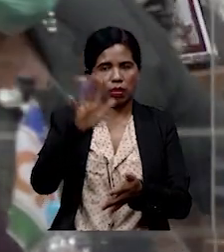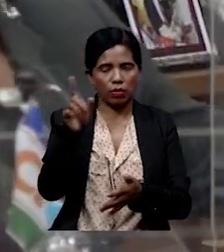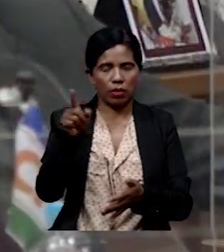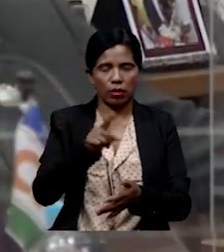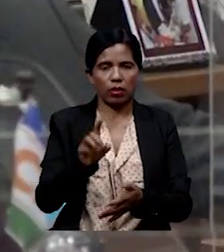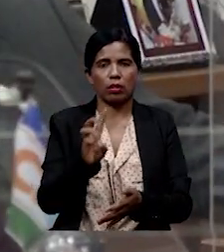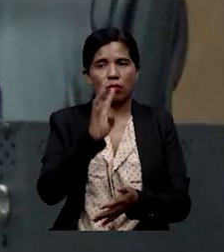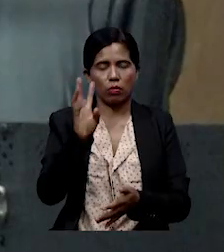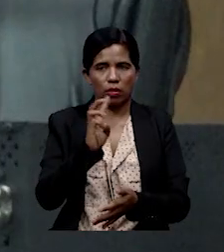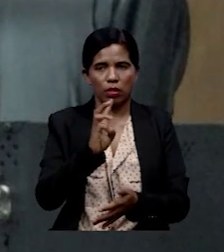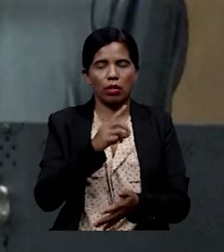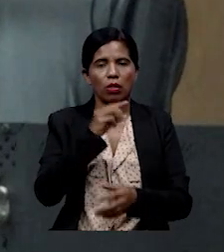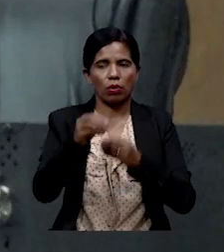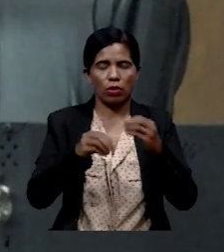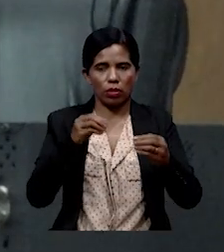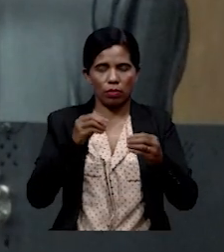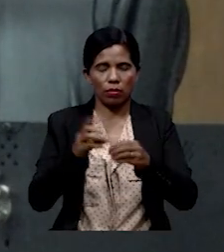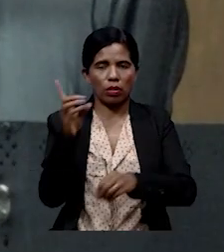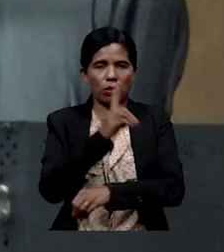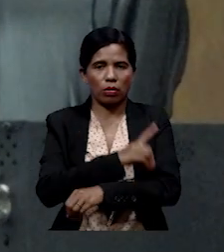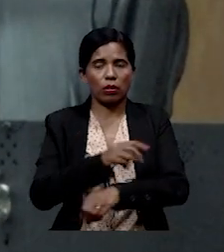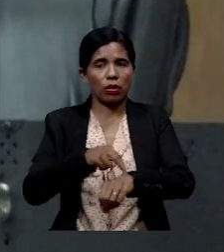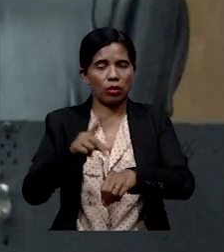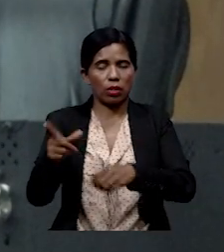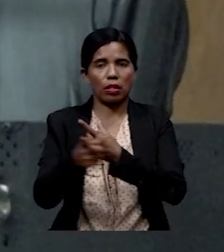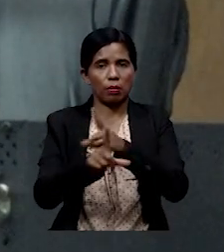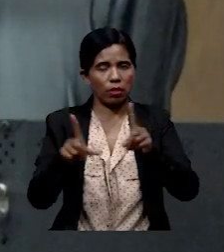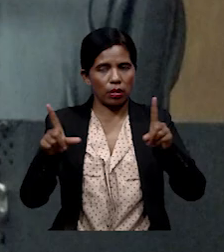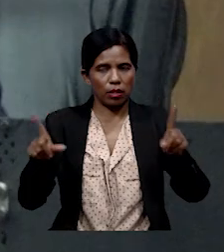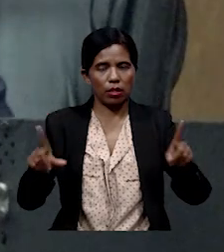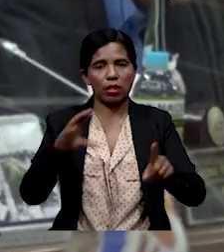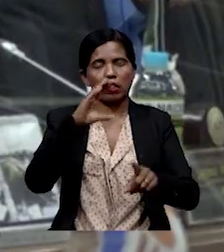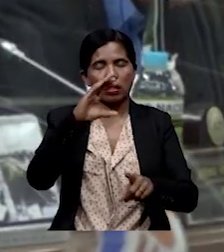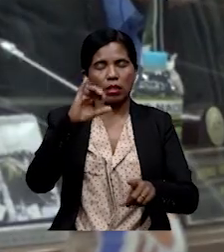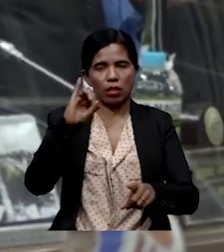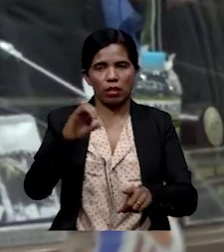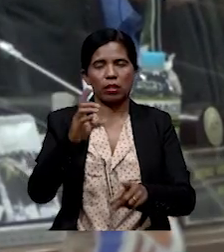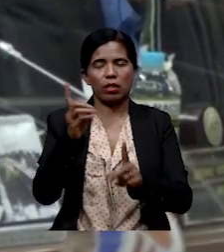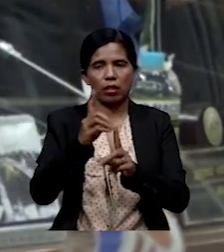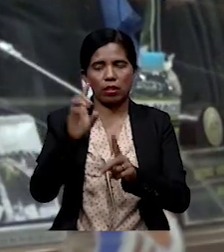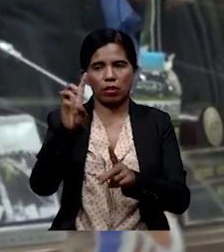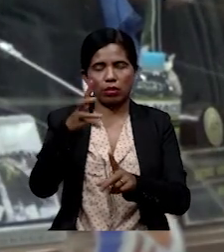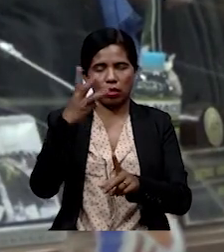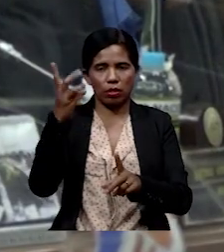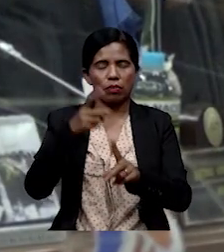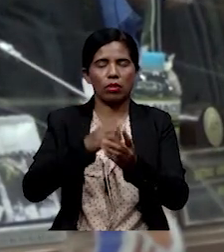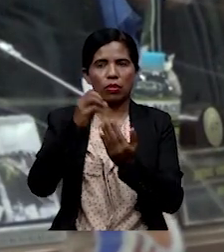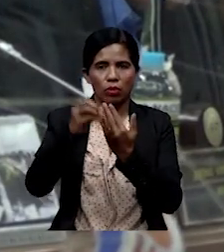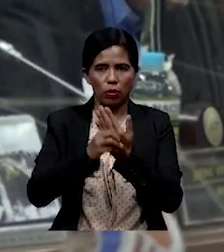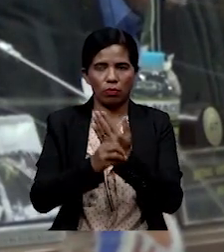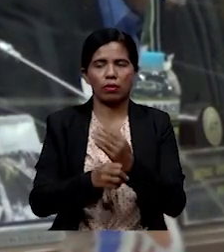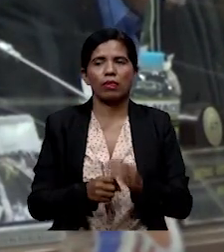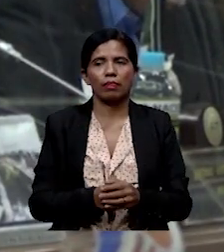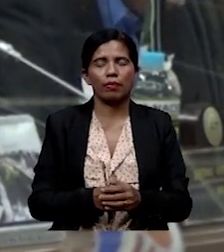quarta legislatura com a lorong Nasional Liberdade Imprensa nebese imono ia lorong Sanur Racing Neng fulang Outubro kadatinan.